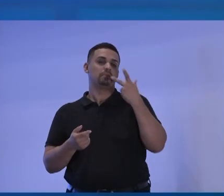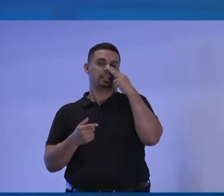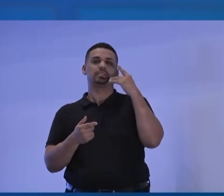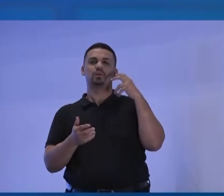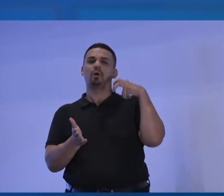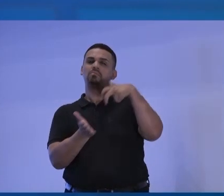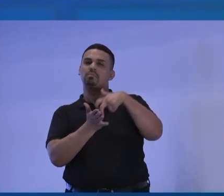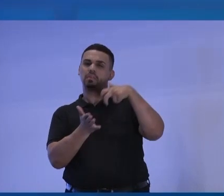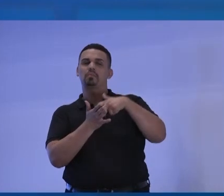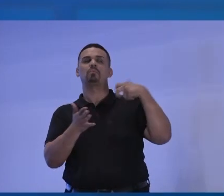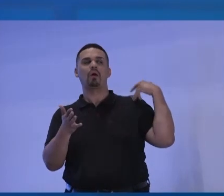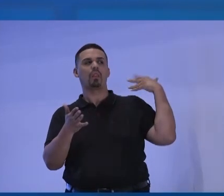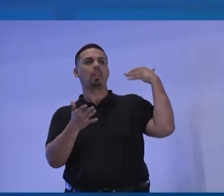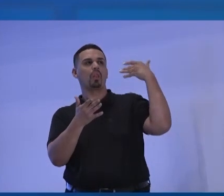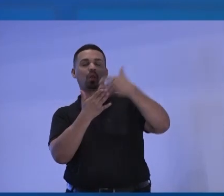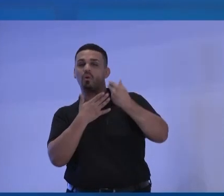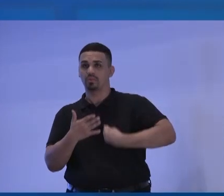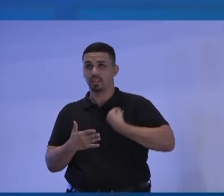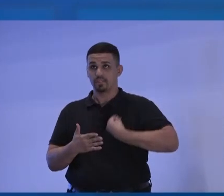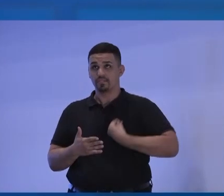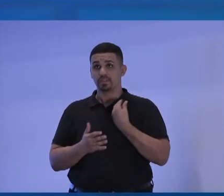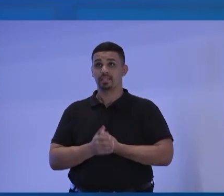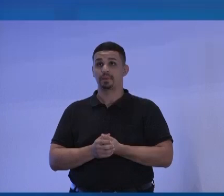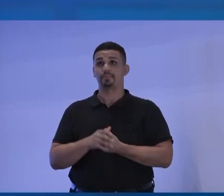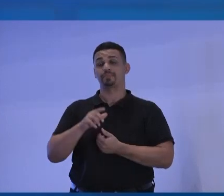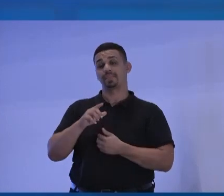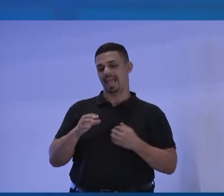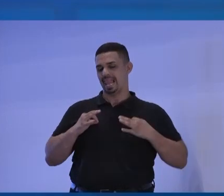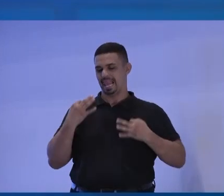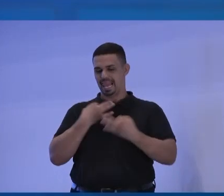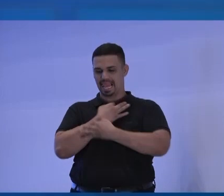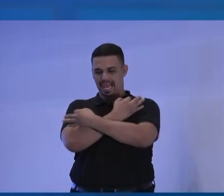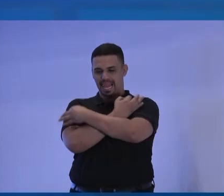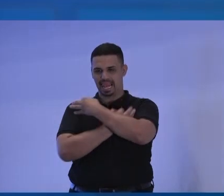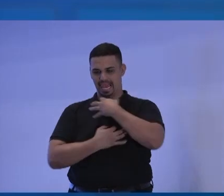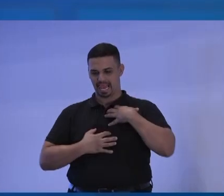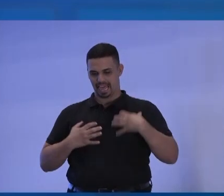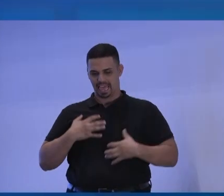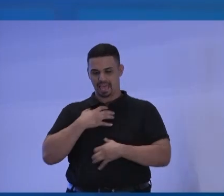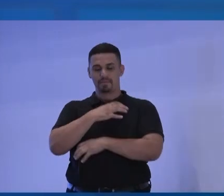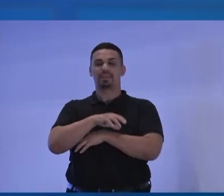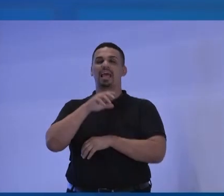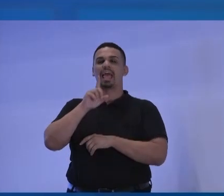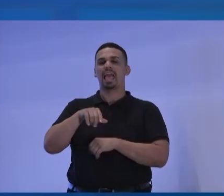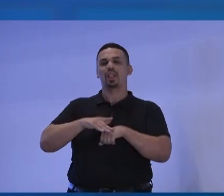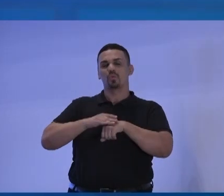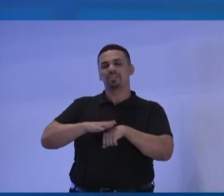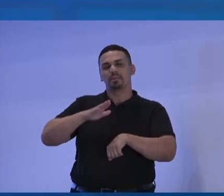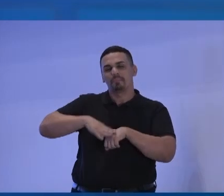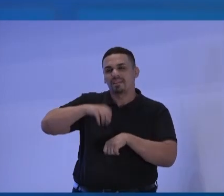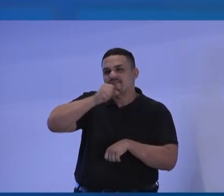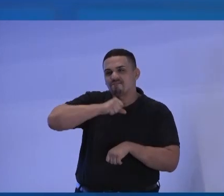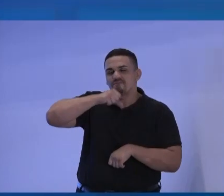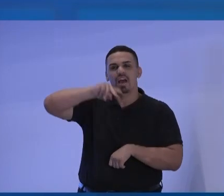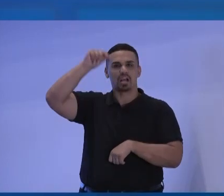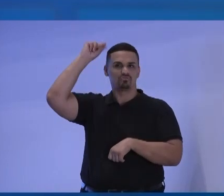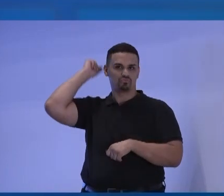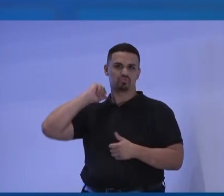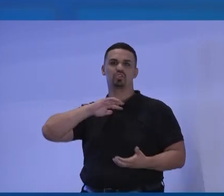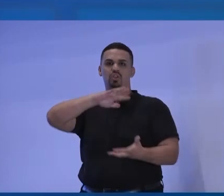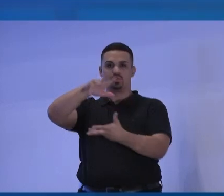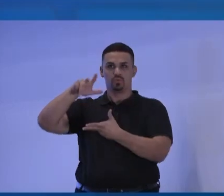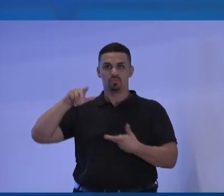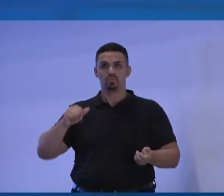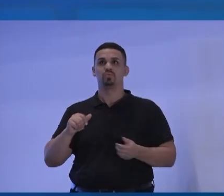Ela é considerada a doença mais antiga do mundo. Os primeiros relatos da hanseníase, né, da lepra, datam de 400